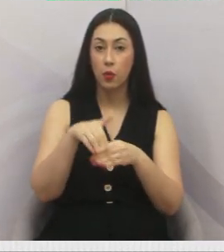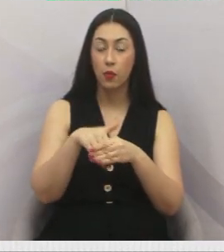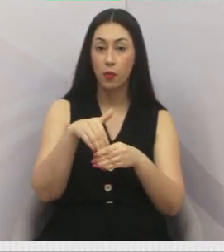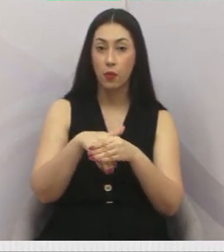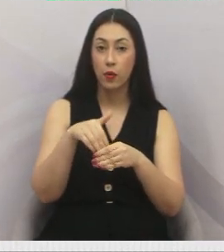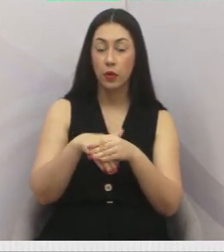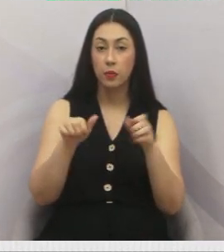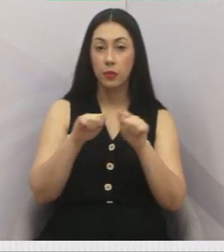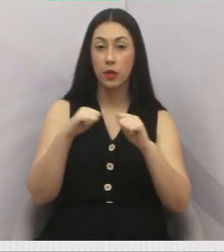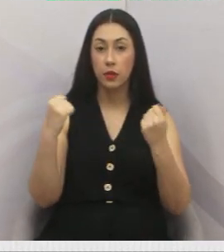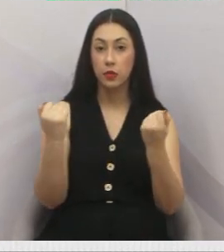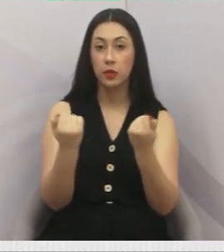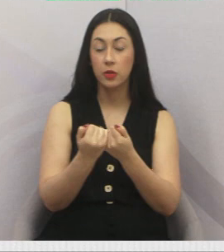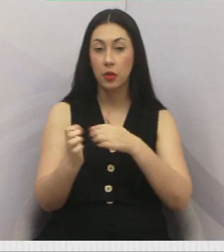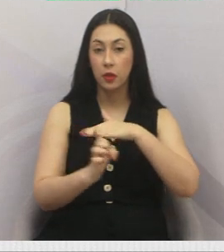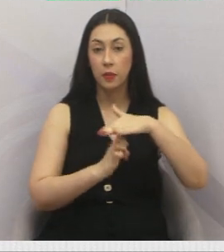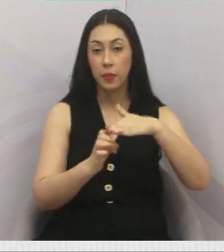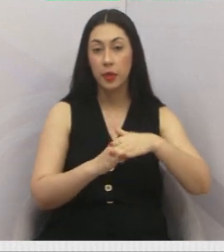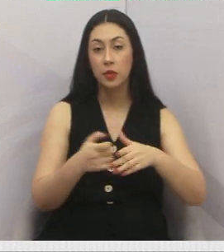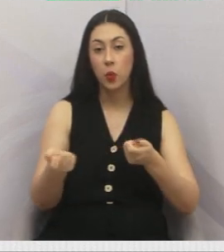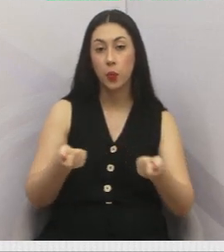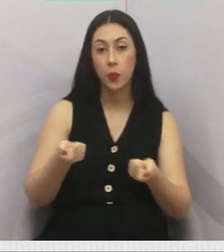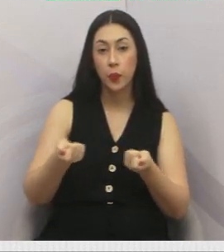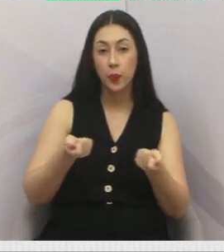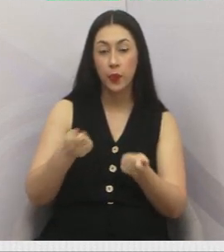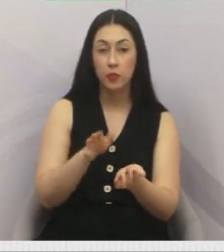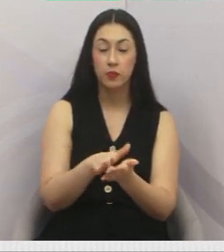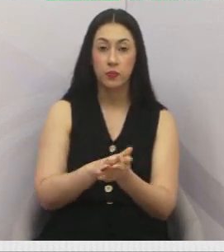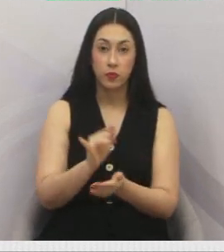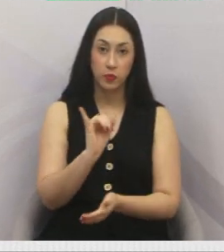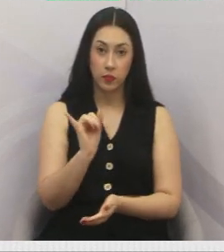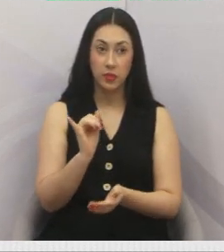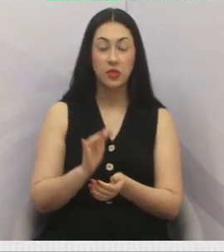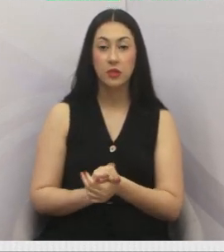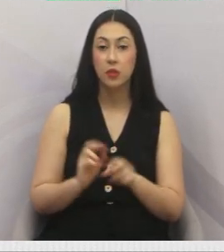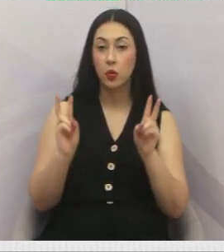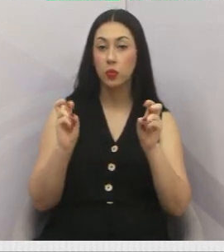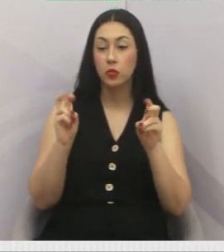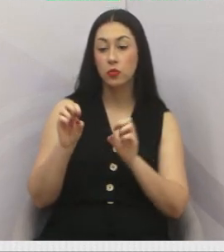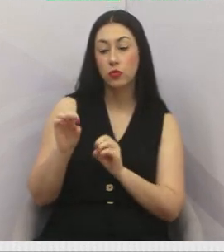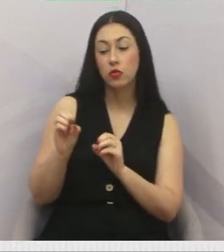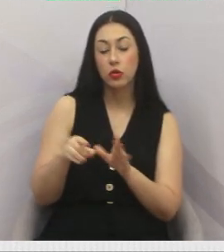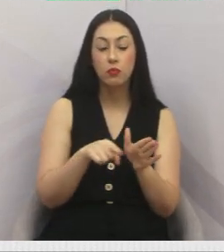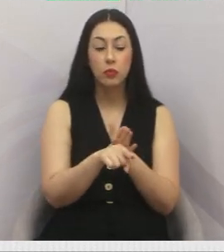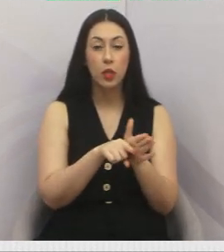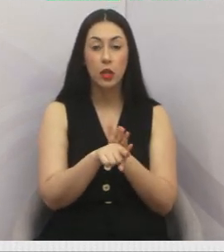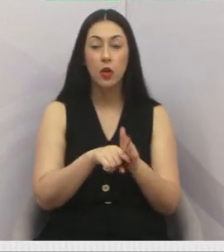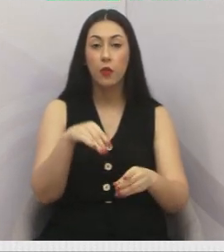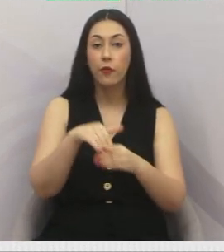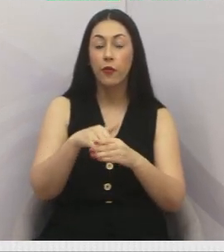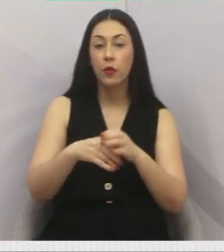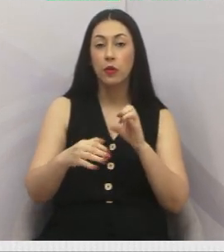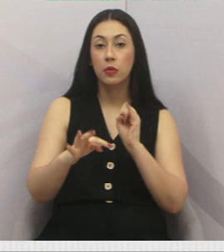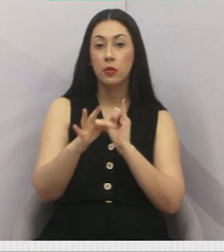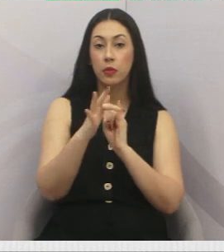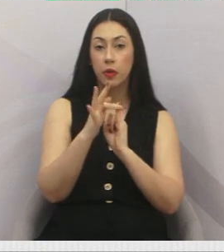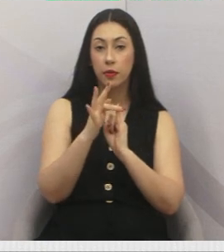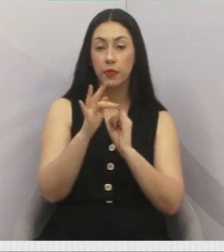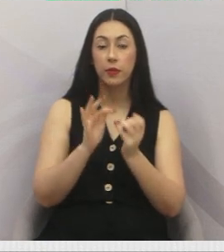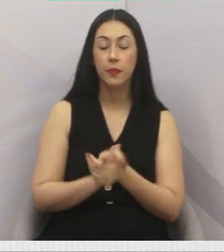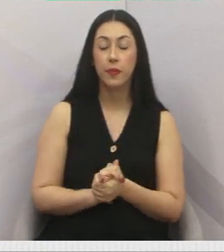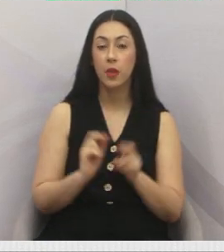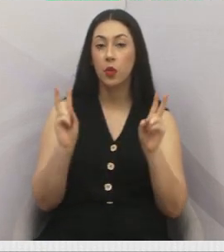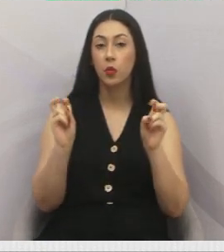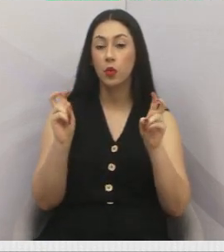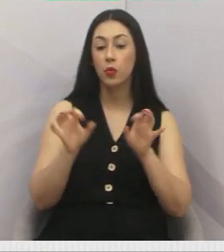voto para a Associação das Empresas de Mineração de Jacareí. Segmento entidades acadêmicas. Um voto para o Instituto Federal.